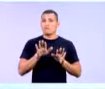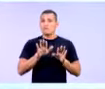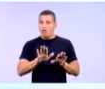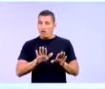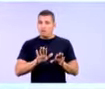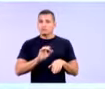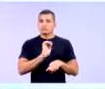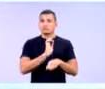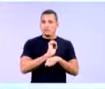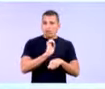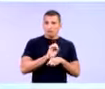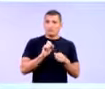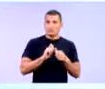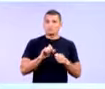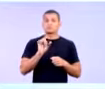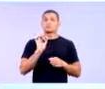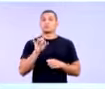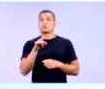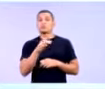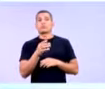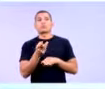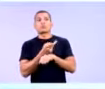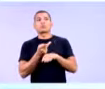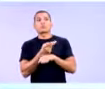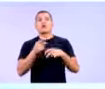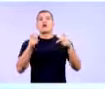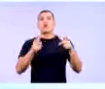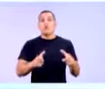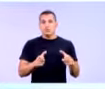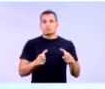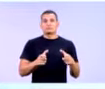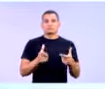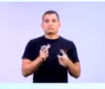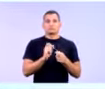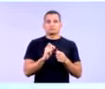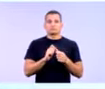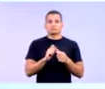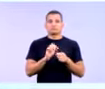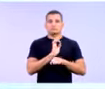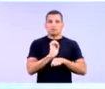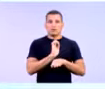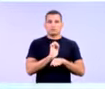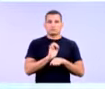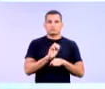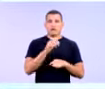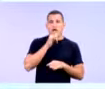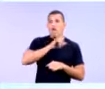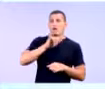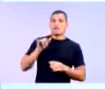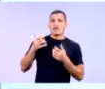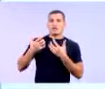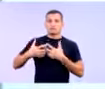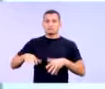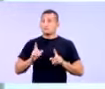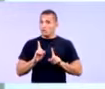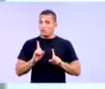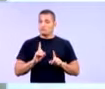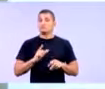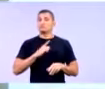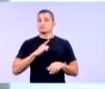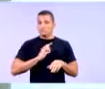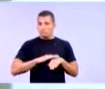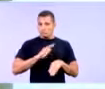não é simplesmente você ir procurar um lugar para fazer um estágio e falar para a gente. Além disso,